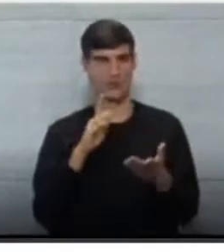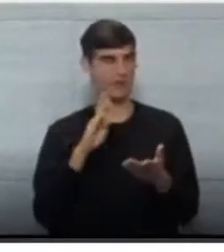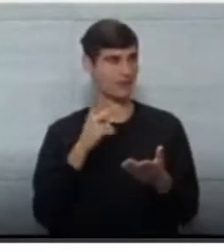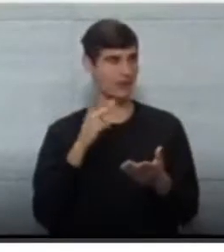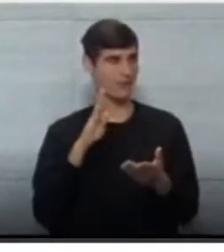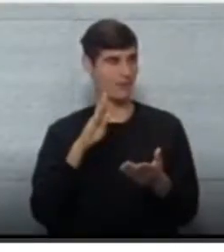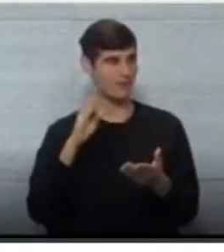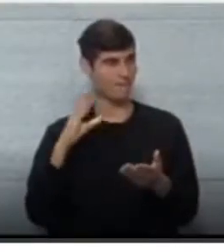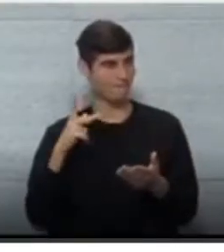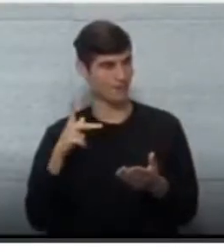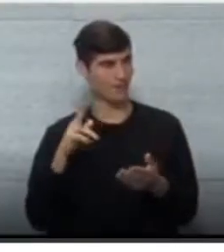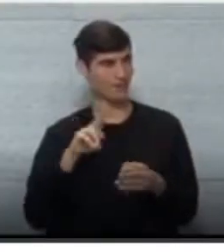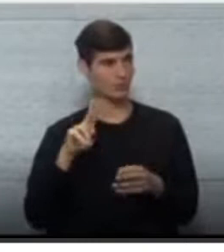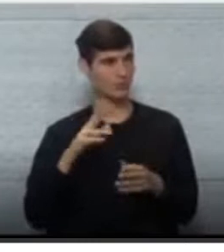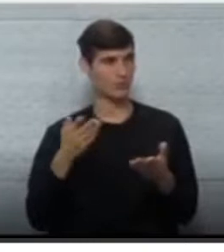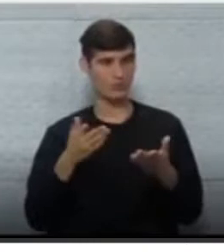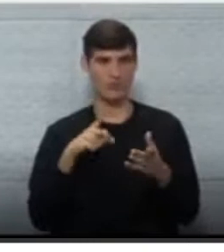está aí no